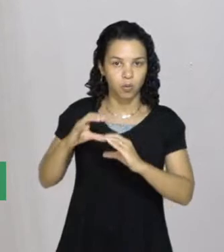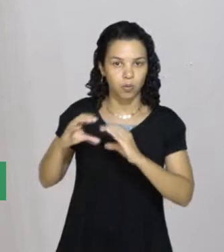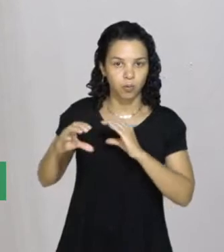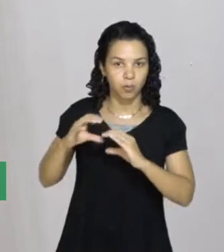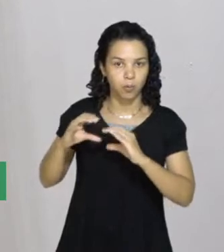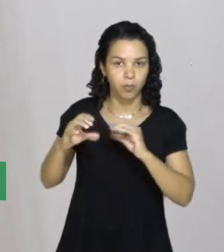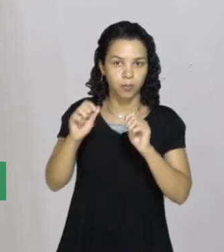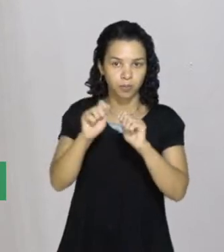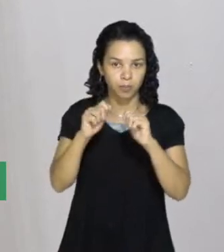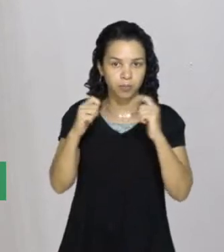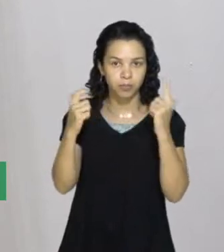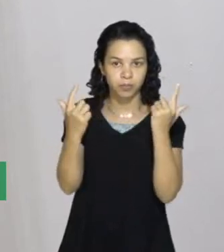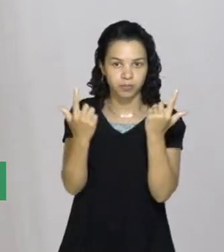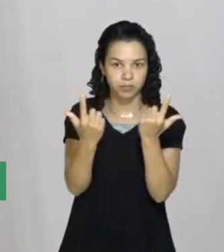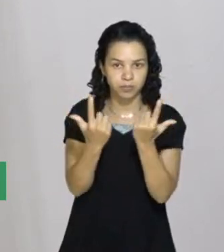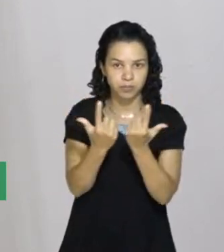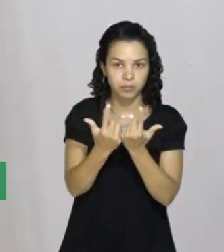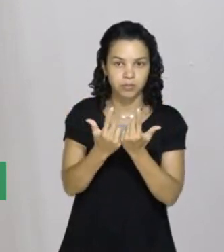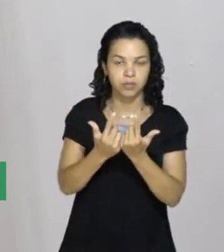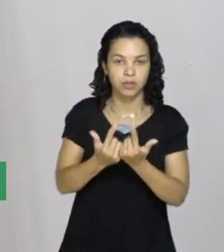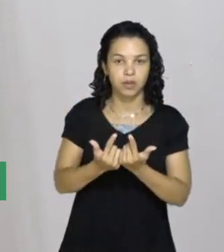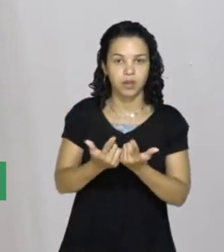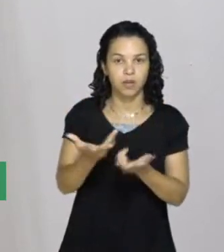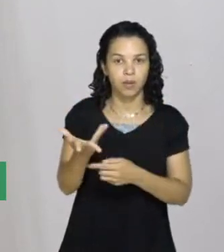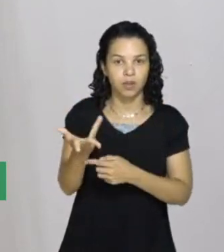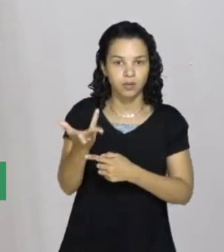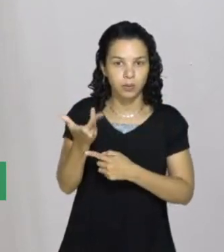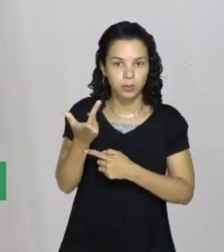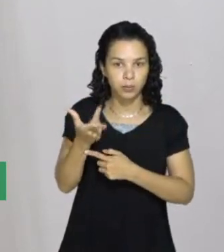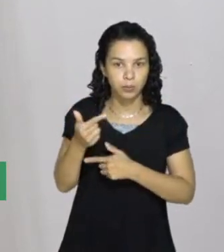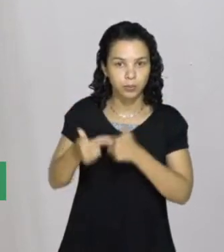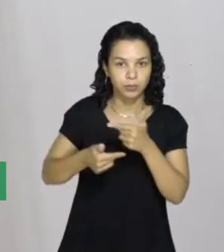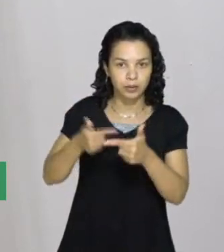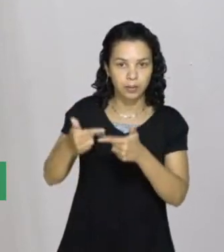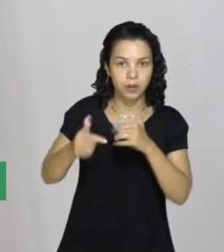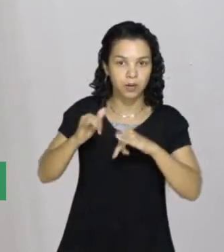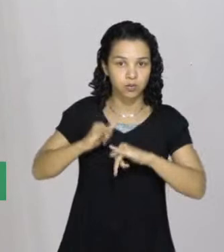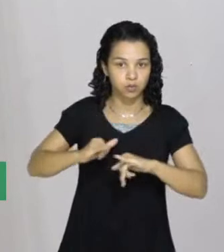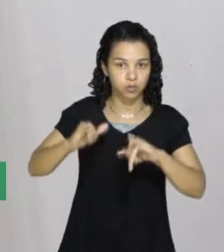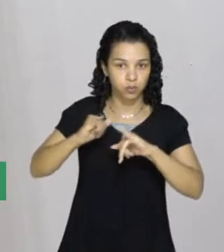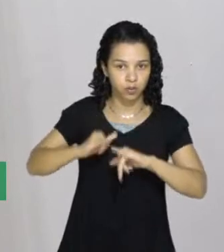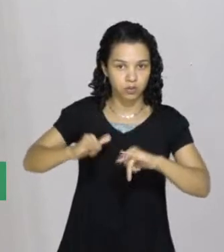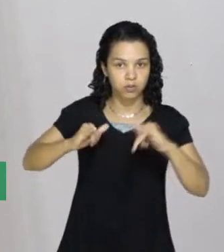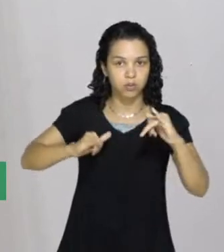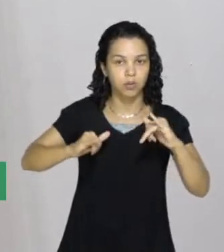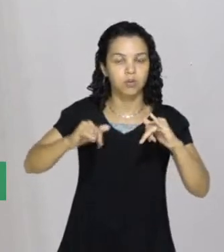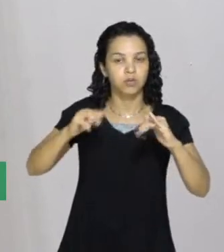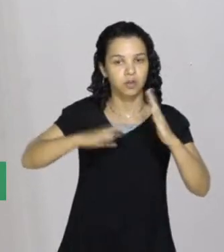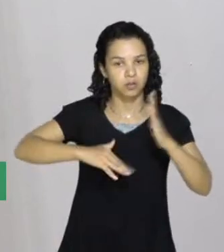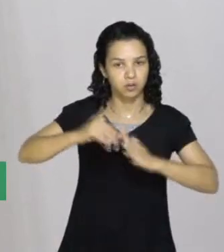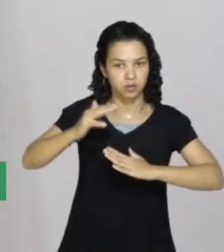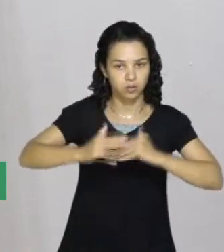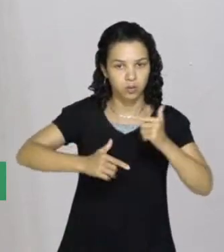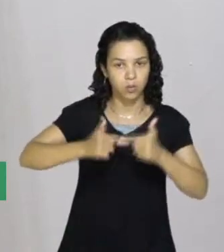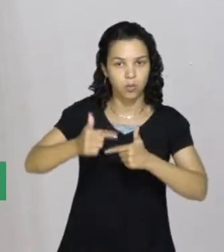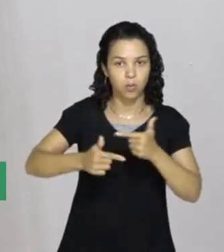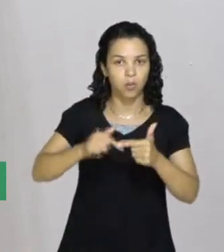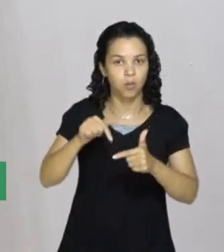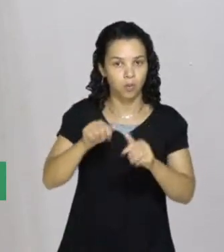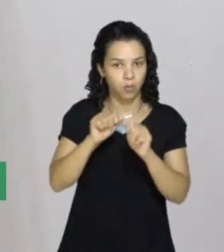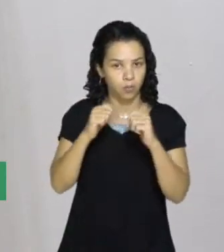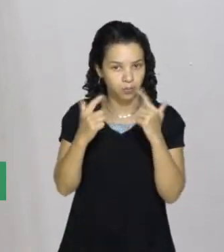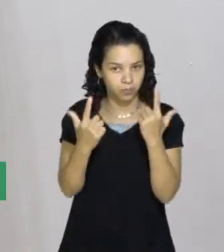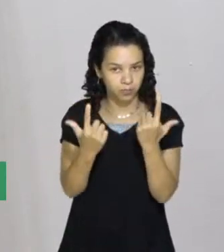Legislativa pelo excelente trabalho na divulgação das ações desta Casa. E hoje eu faço